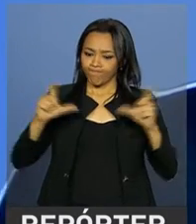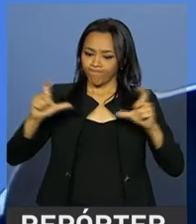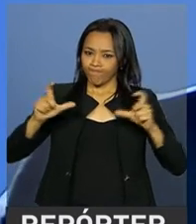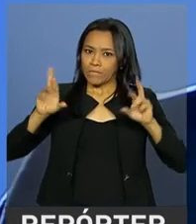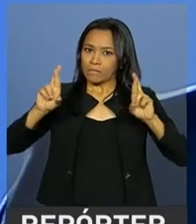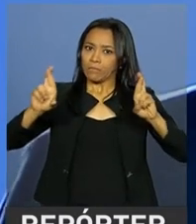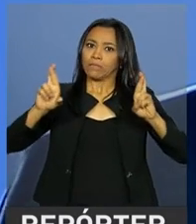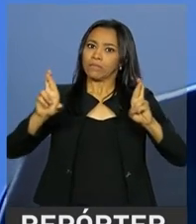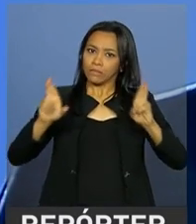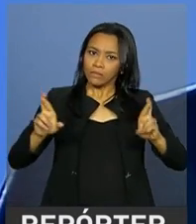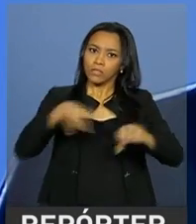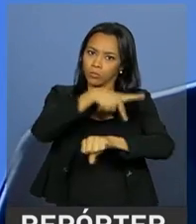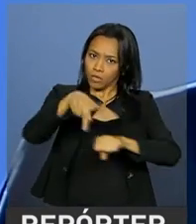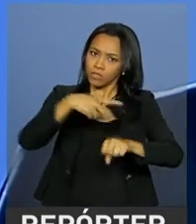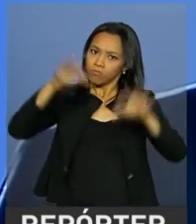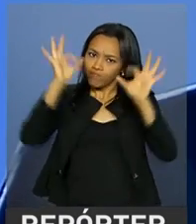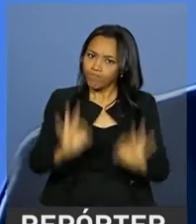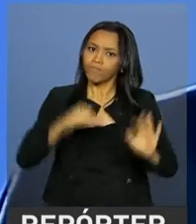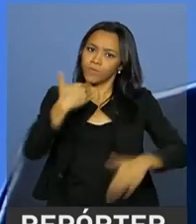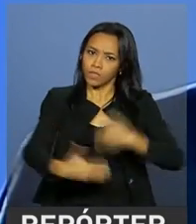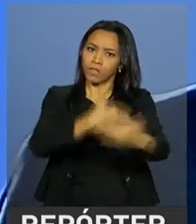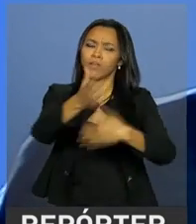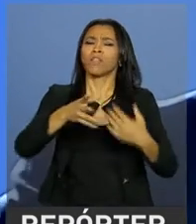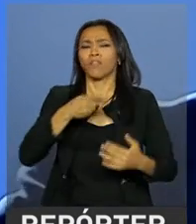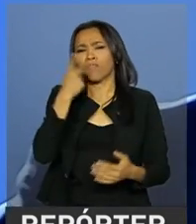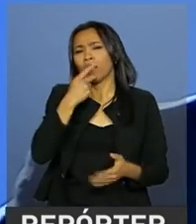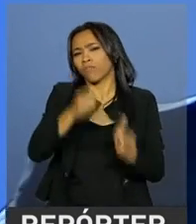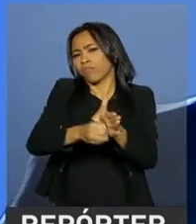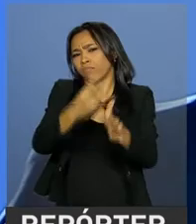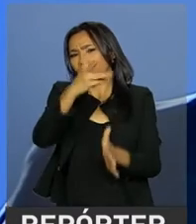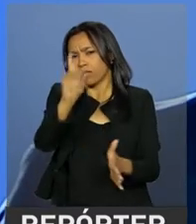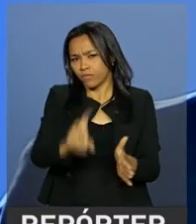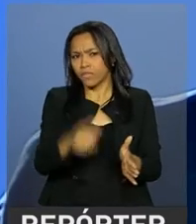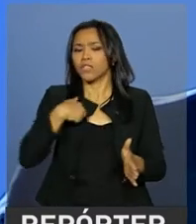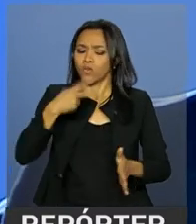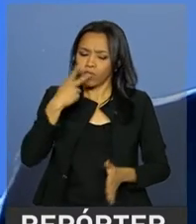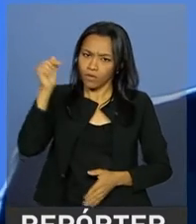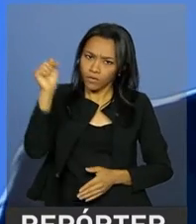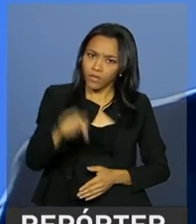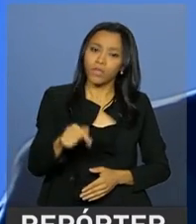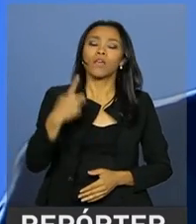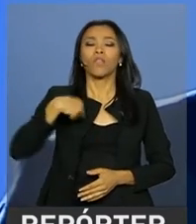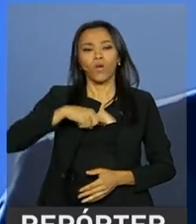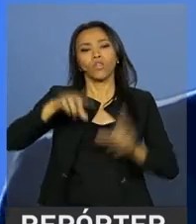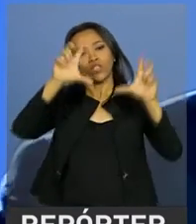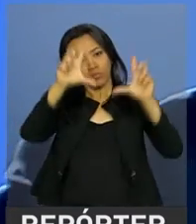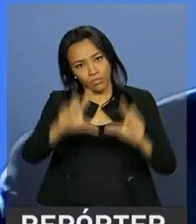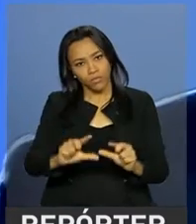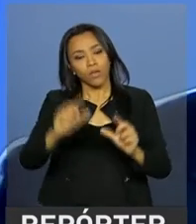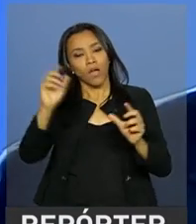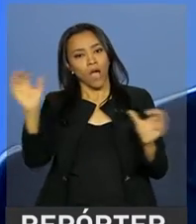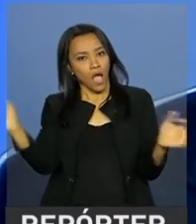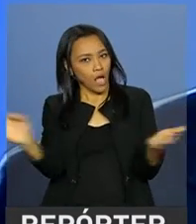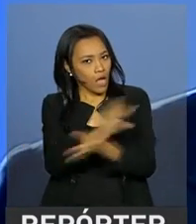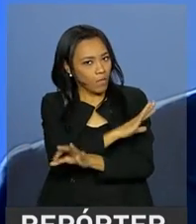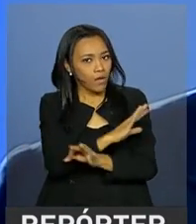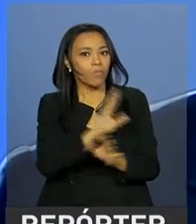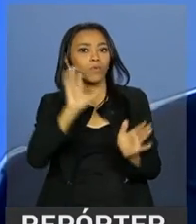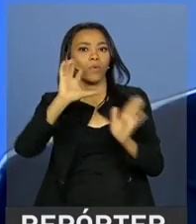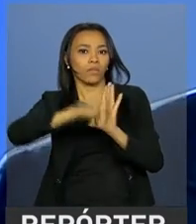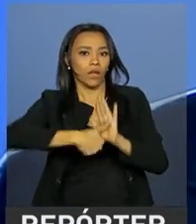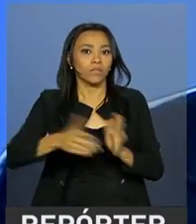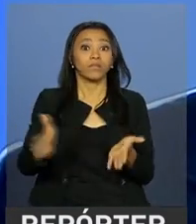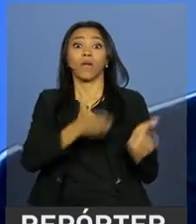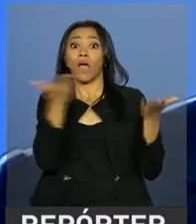Brasil efetivamente cresça. Nós temos dito com muita frequência e eu repito aqui, nós eliminamos a recessão. Agora vamos para